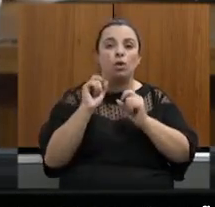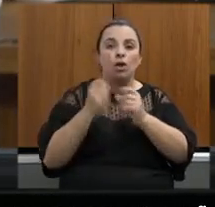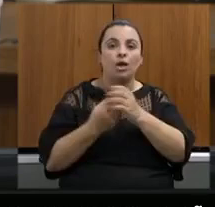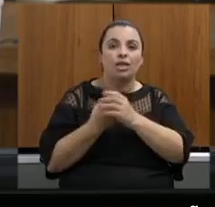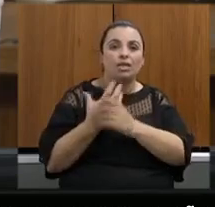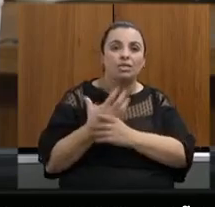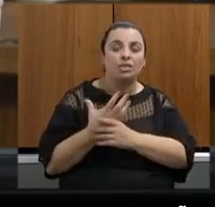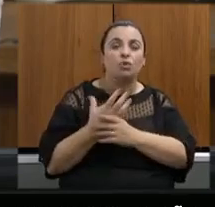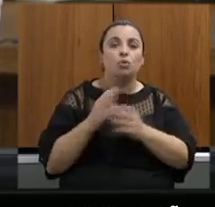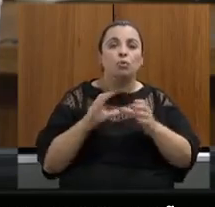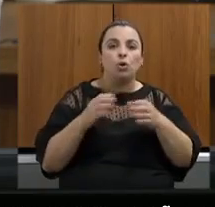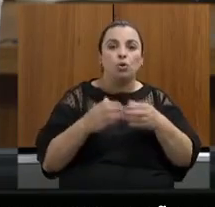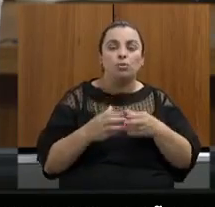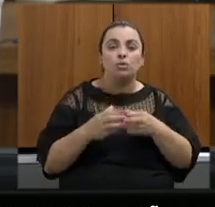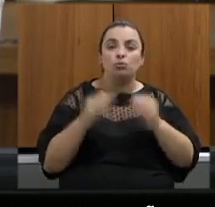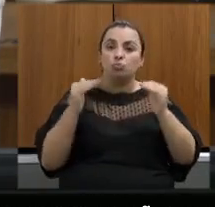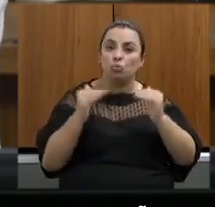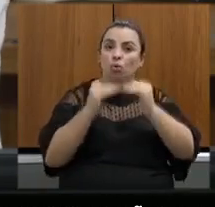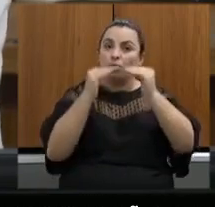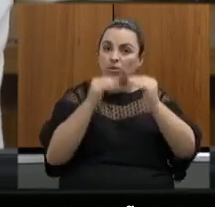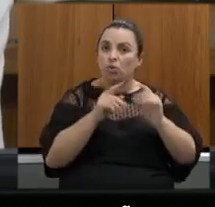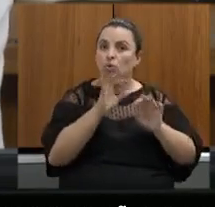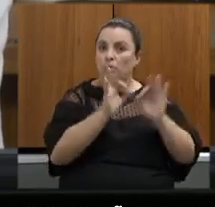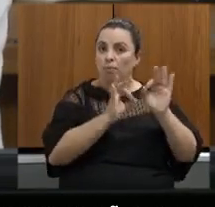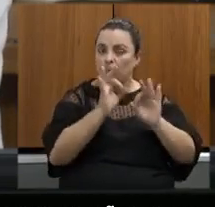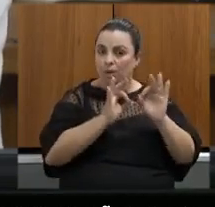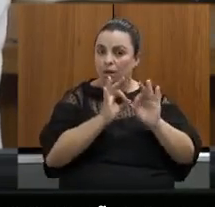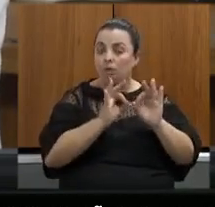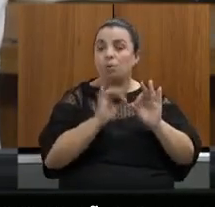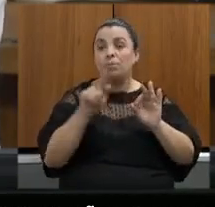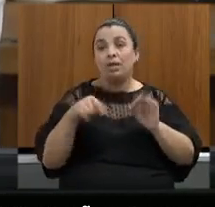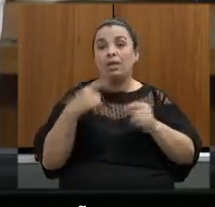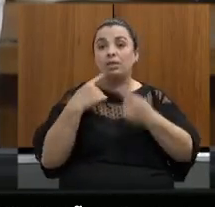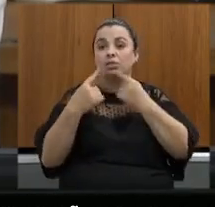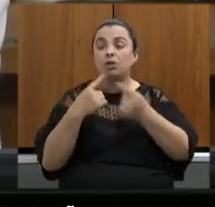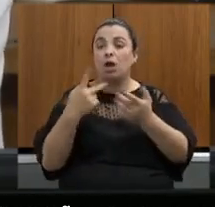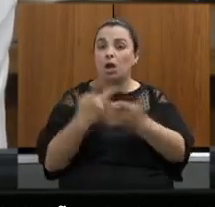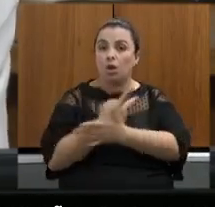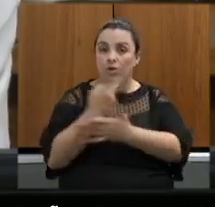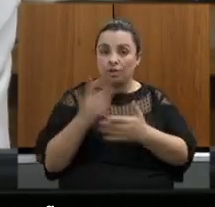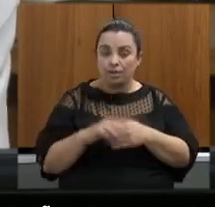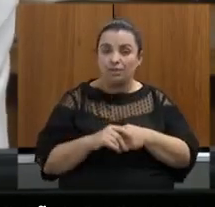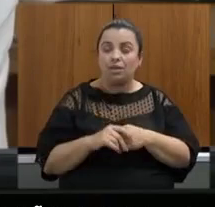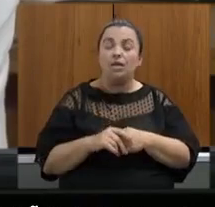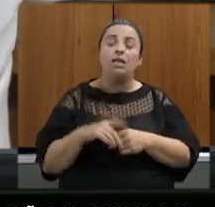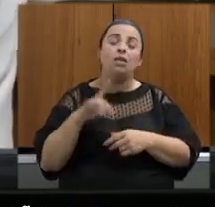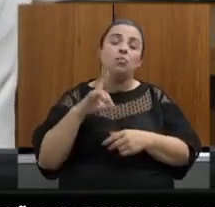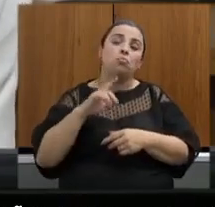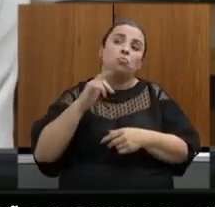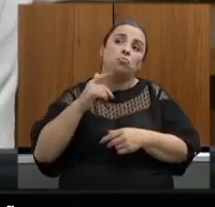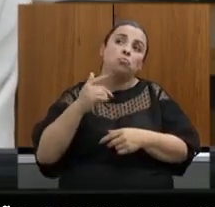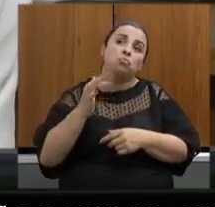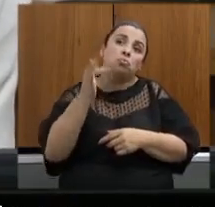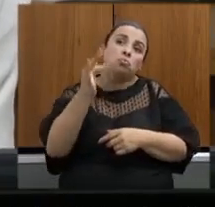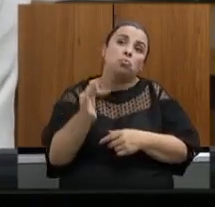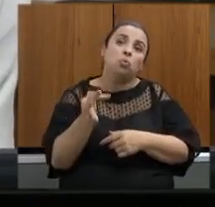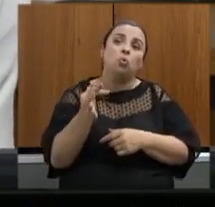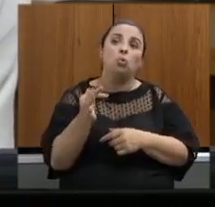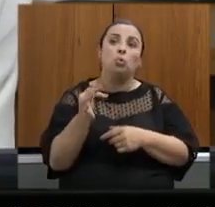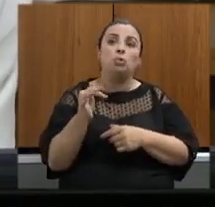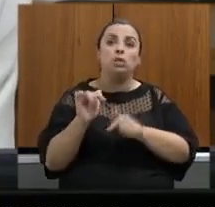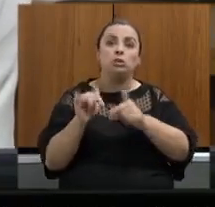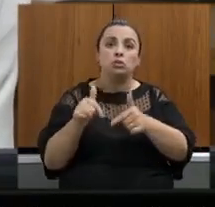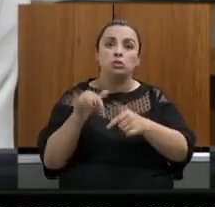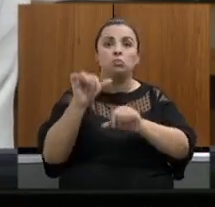de compatibilização desse plano para que essa discussão possa ser feita então eventuais medidas que possam vir